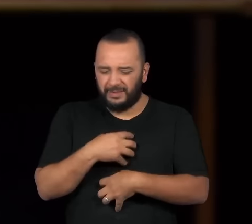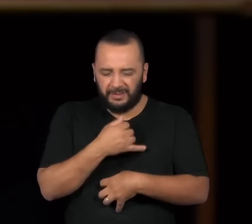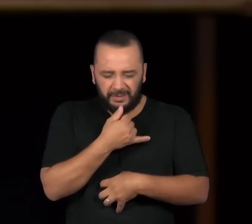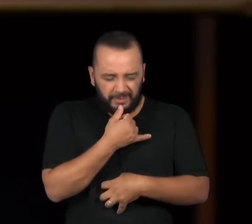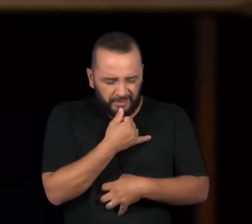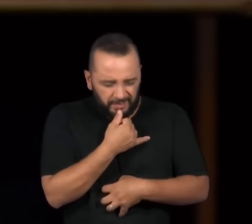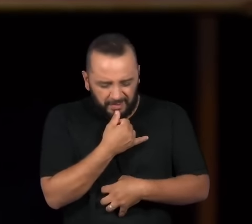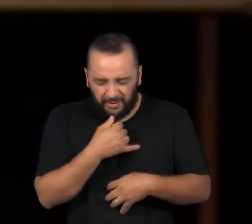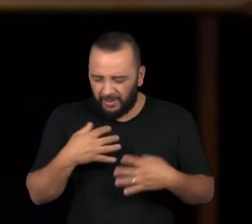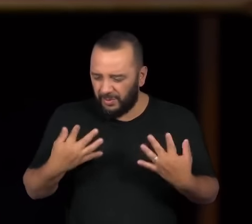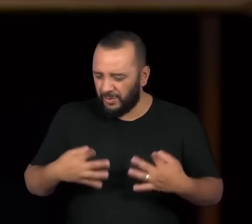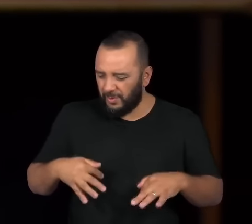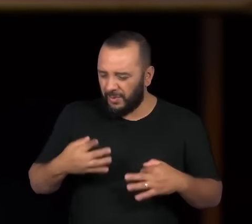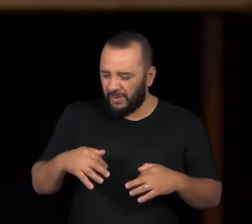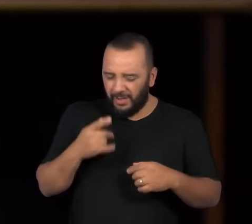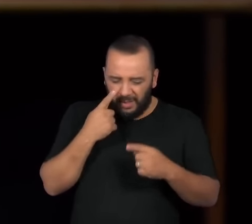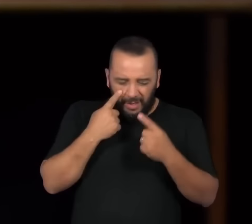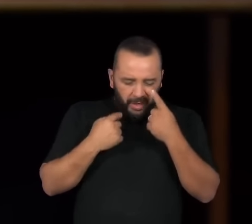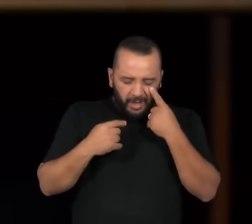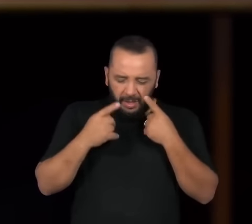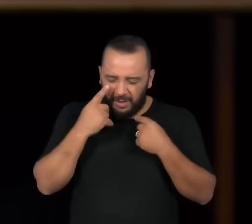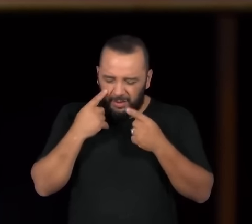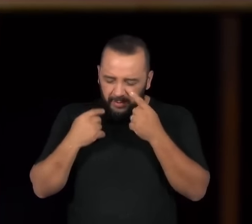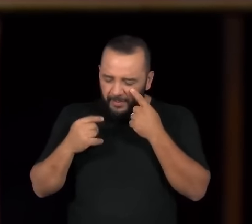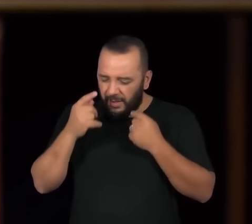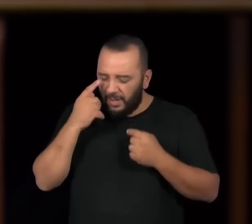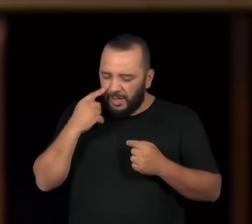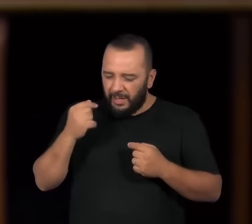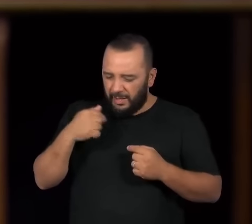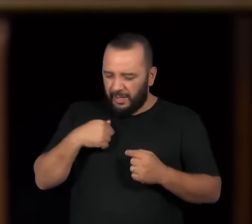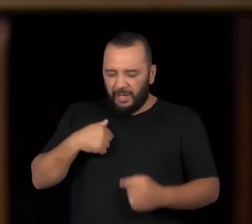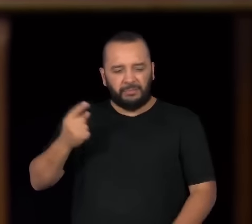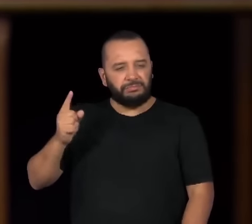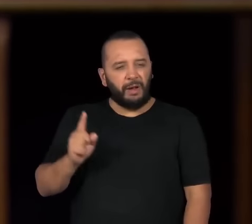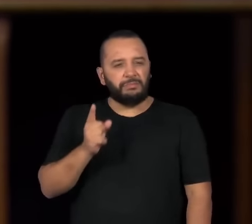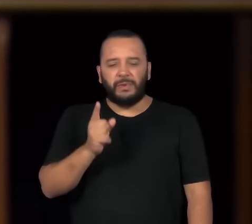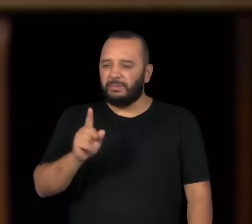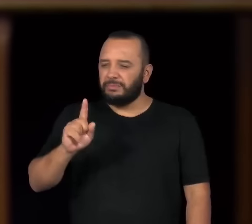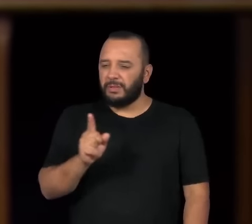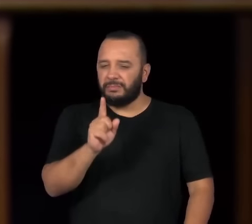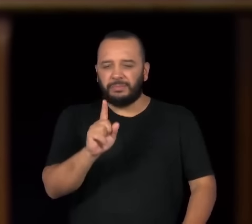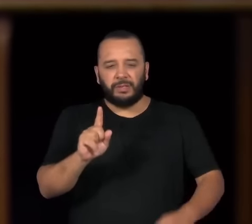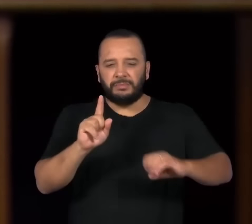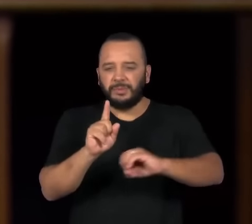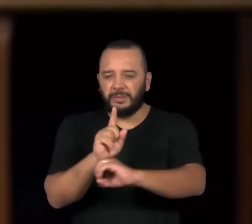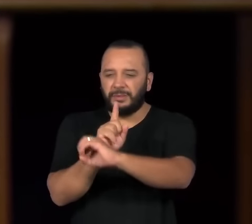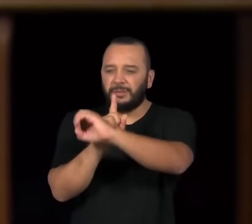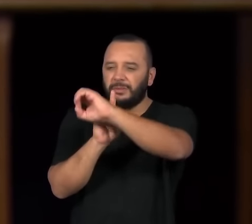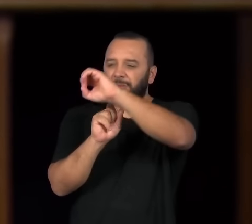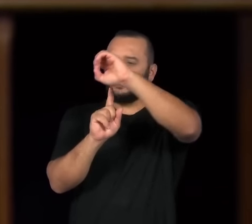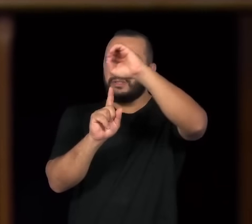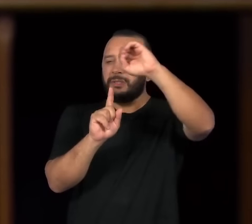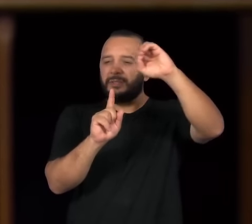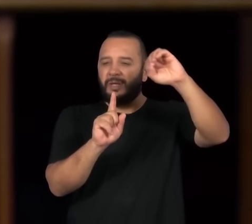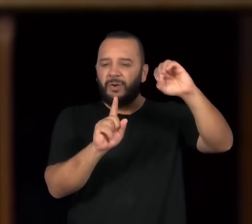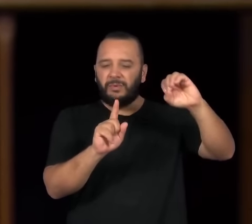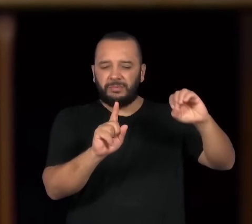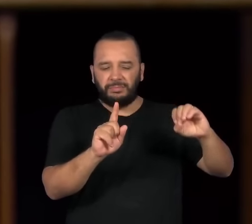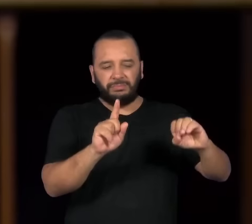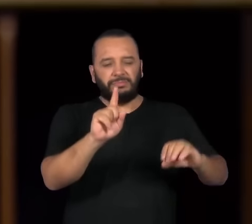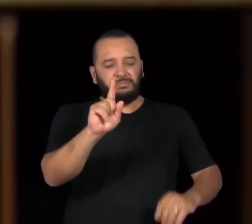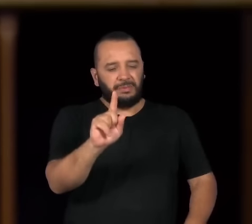lágrimas, vou cavalgar à noite até o sol da manhã, a ressurreição há de chegar.